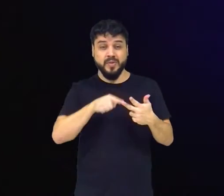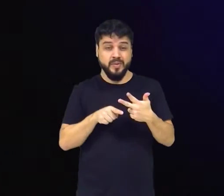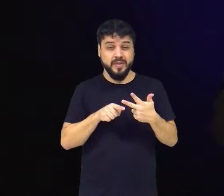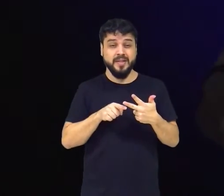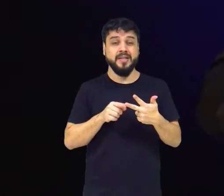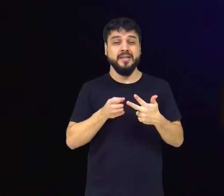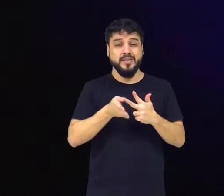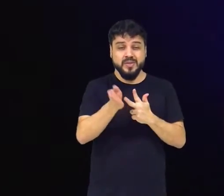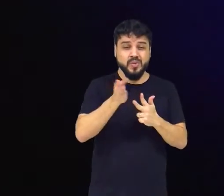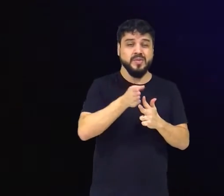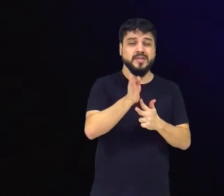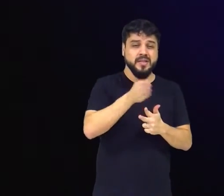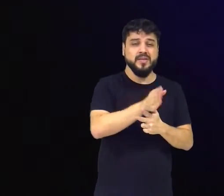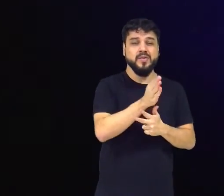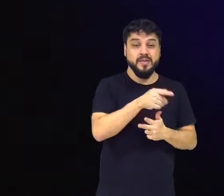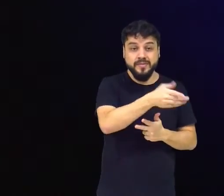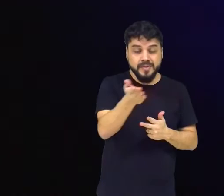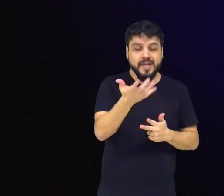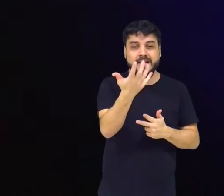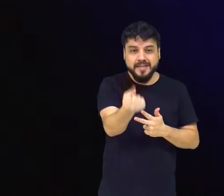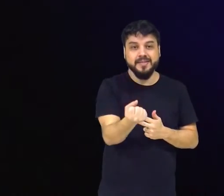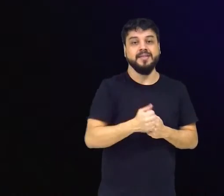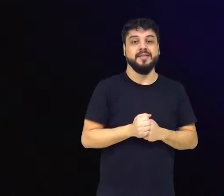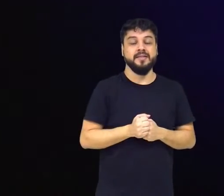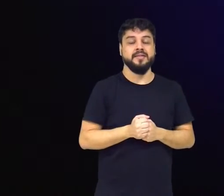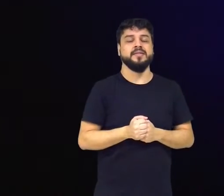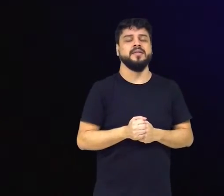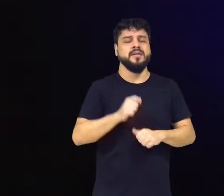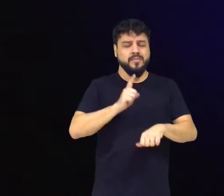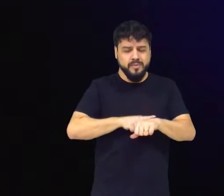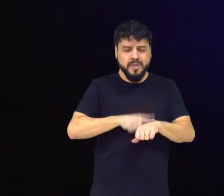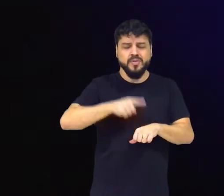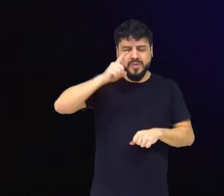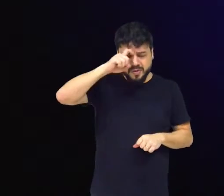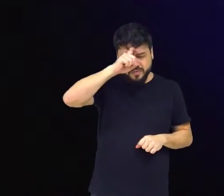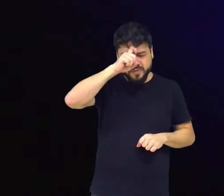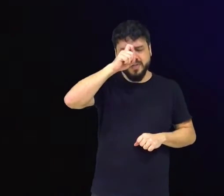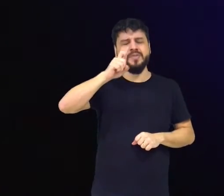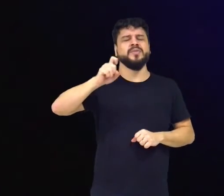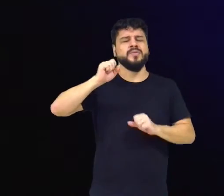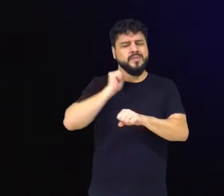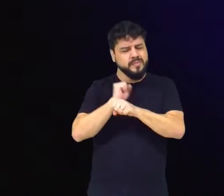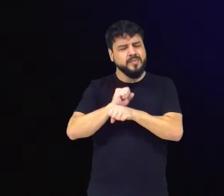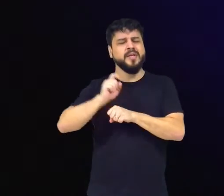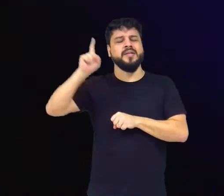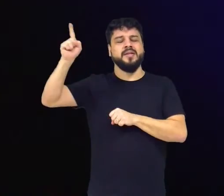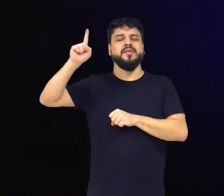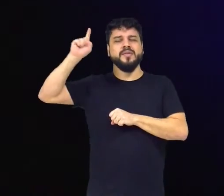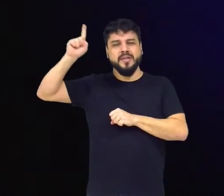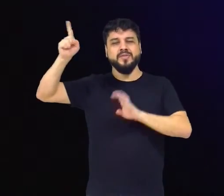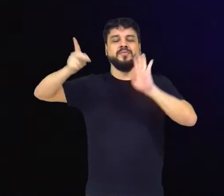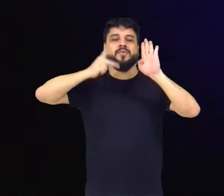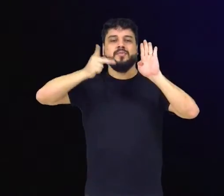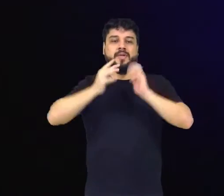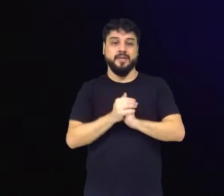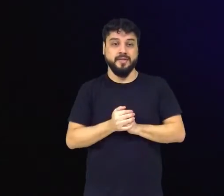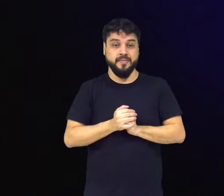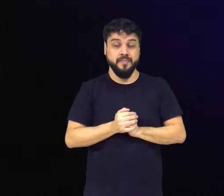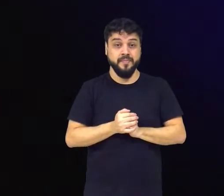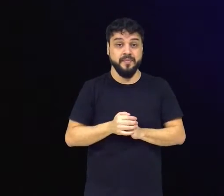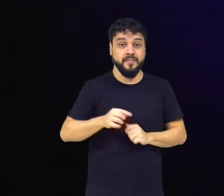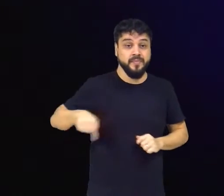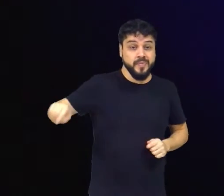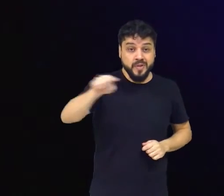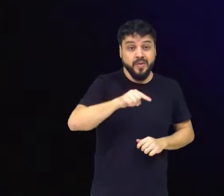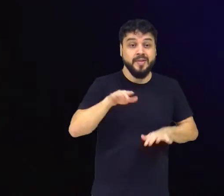em tempo difícil, console-se no Senhor, pois as suas promessas são fiéis e verdadeiras. O homem pode ser passageiro, assim como